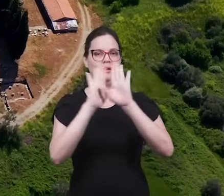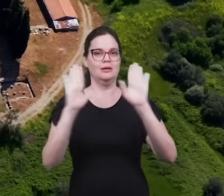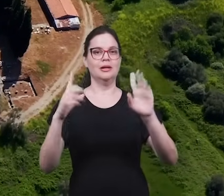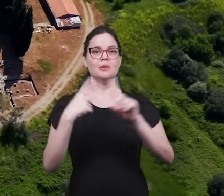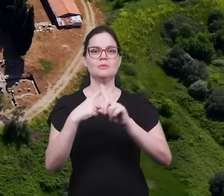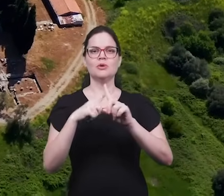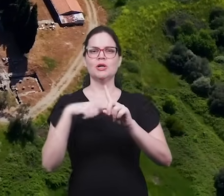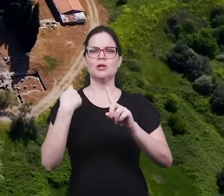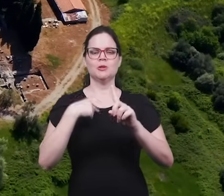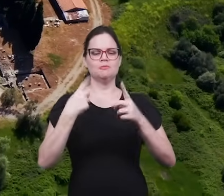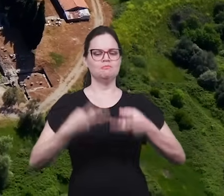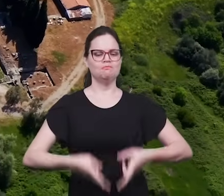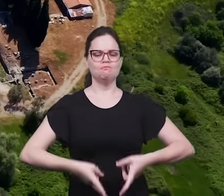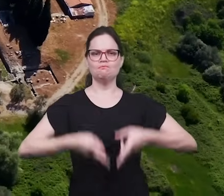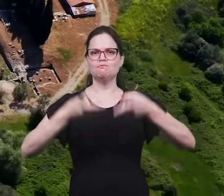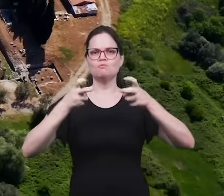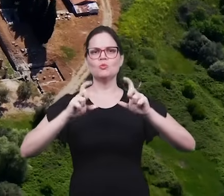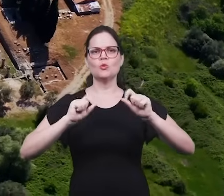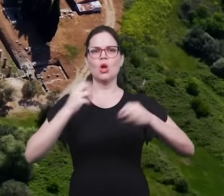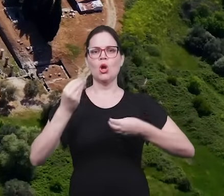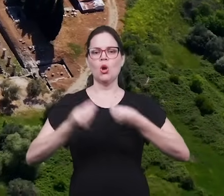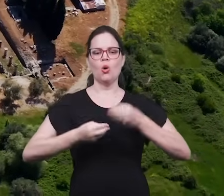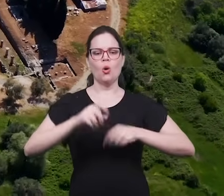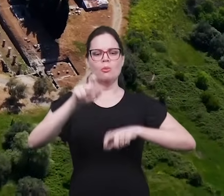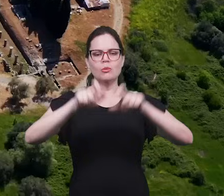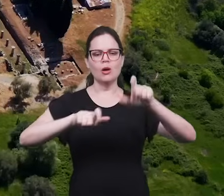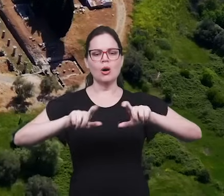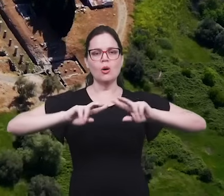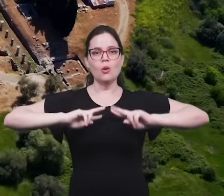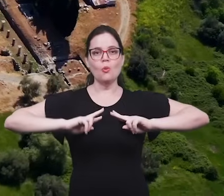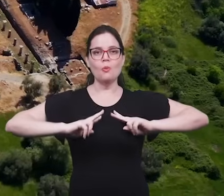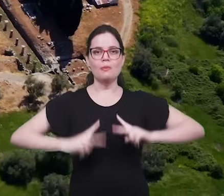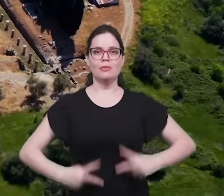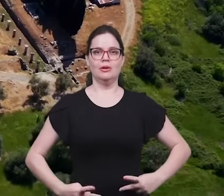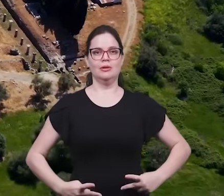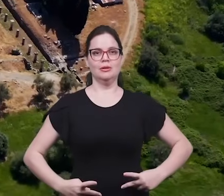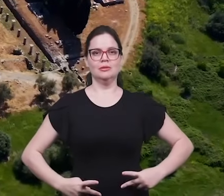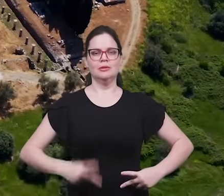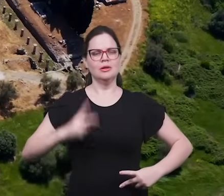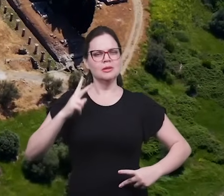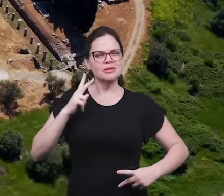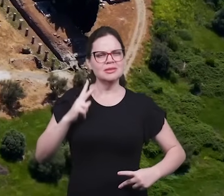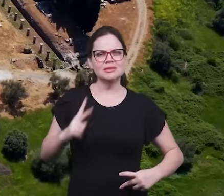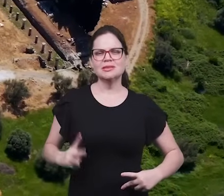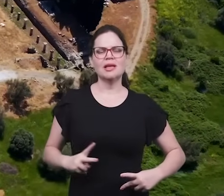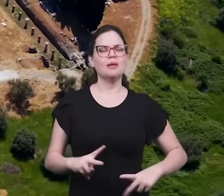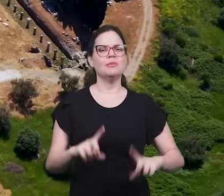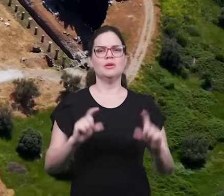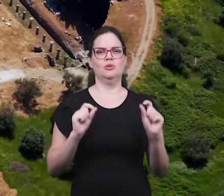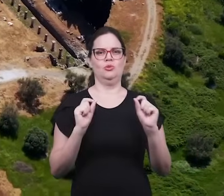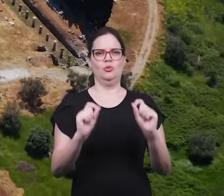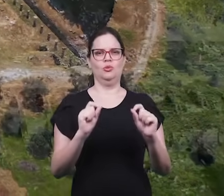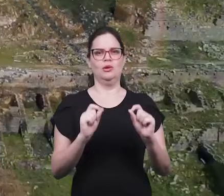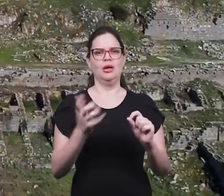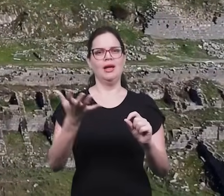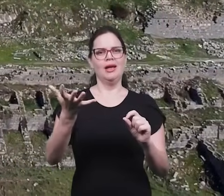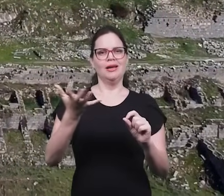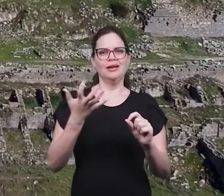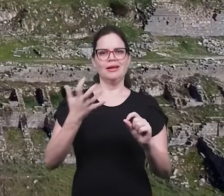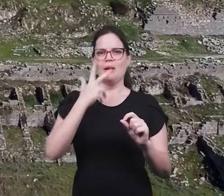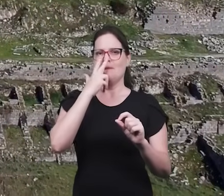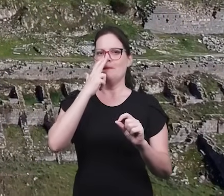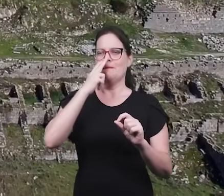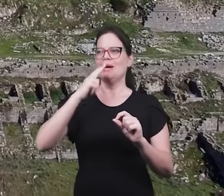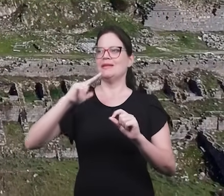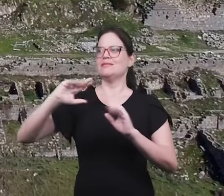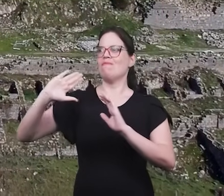tendência do homem em sempre se apropriar do projeto de